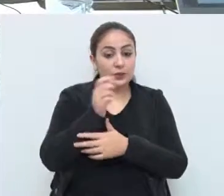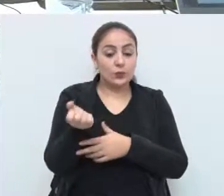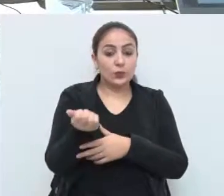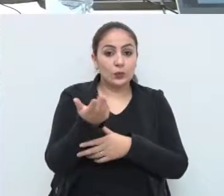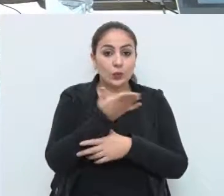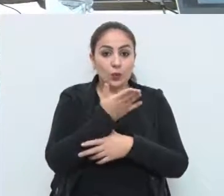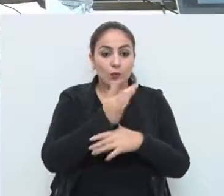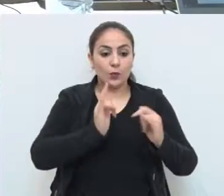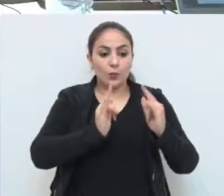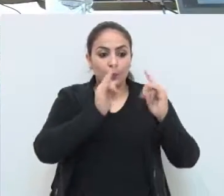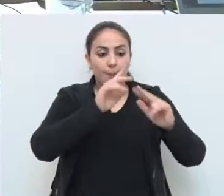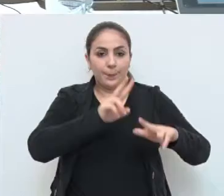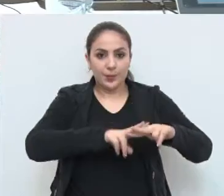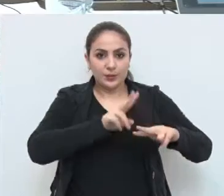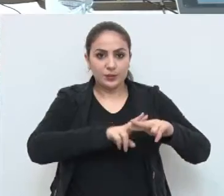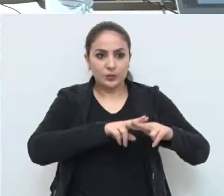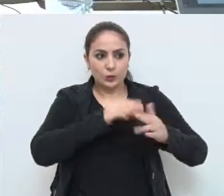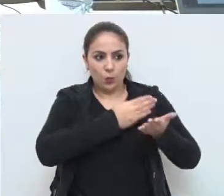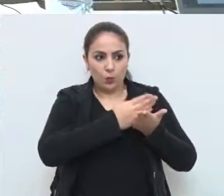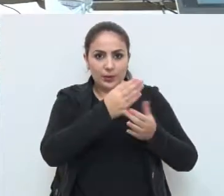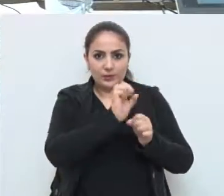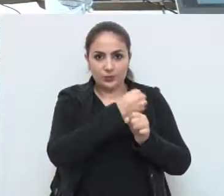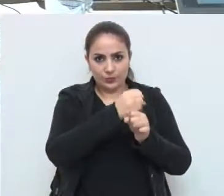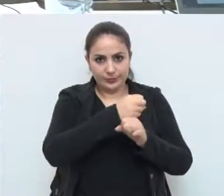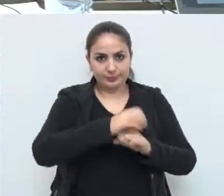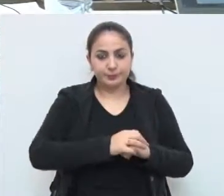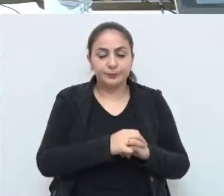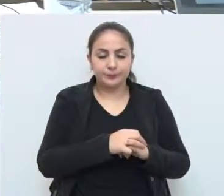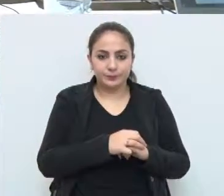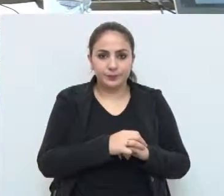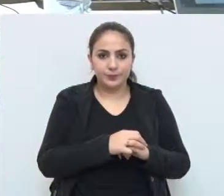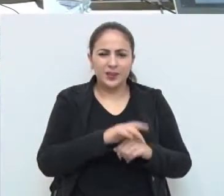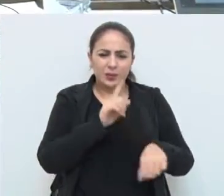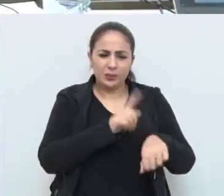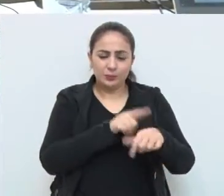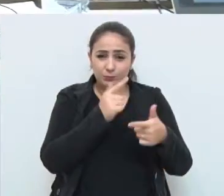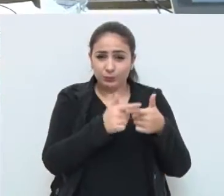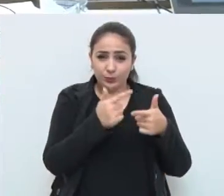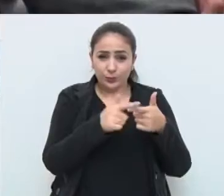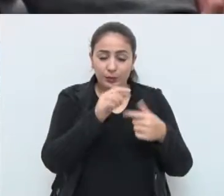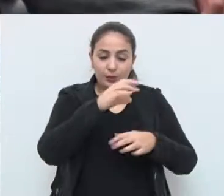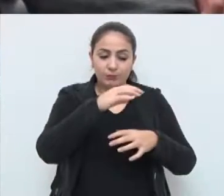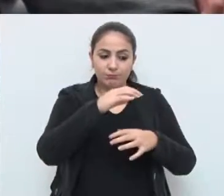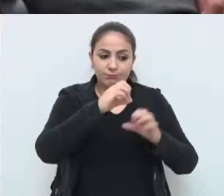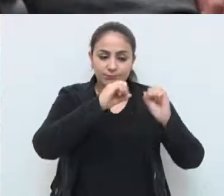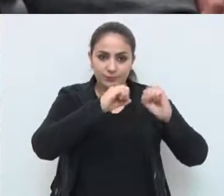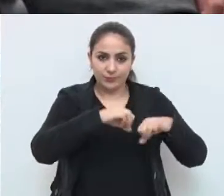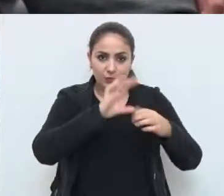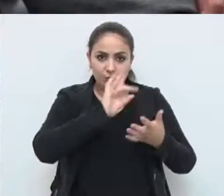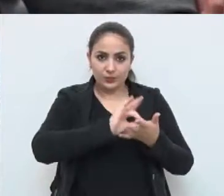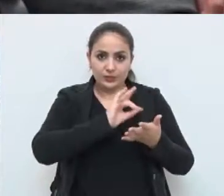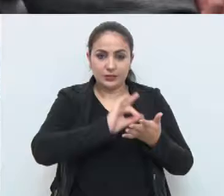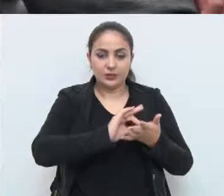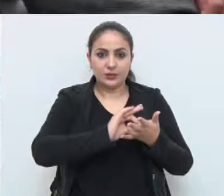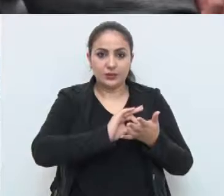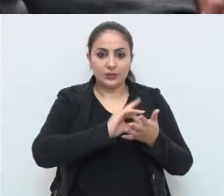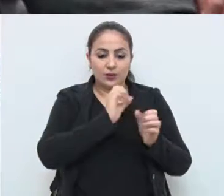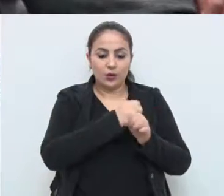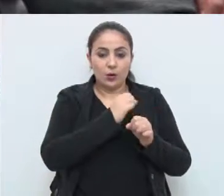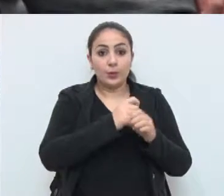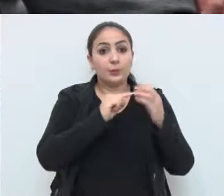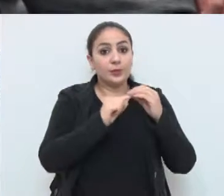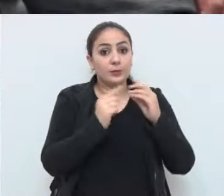que o novo presídio saia do papel. Afinal, diante do caos no sistema, a efetivação da obra é uma